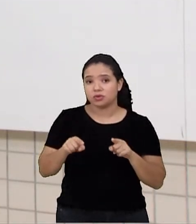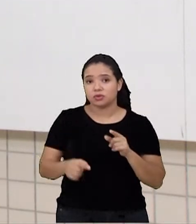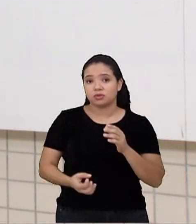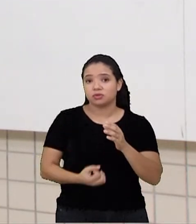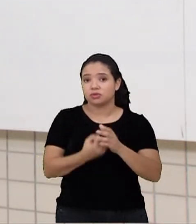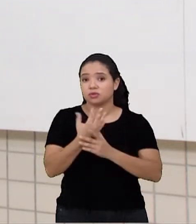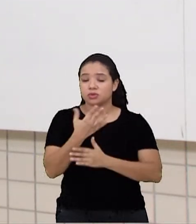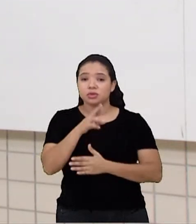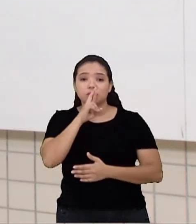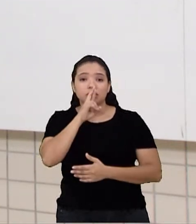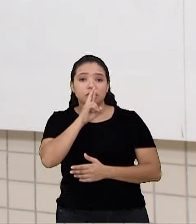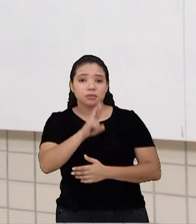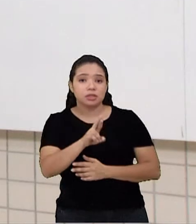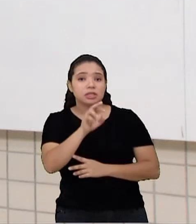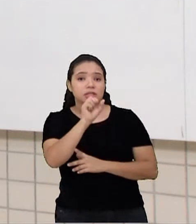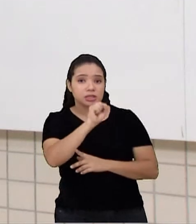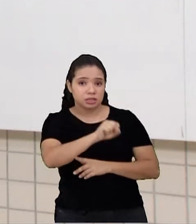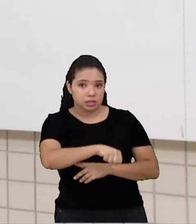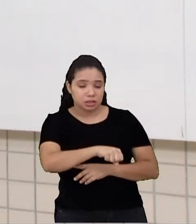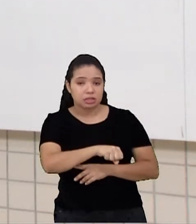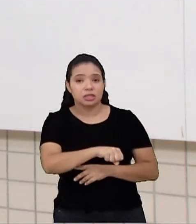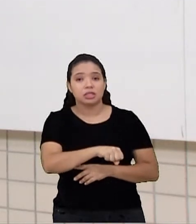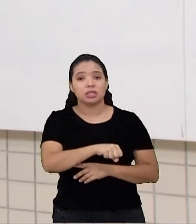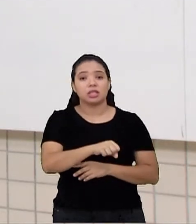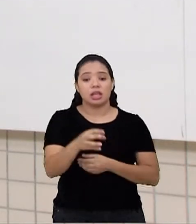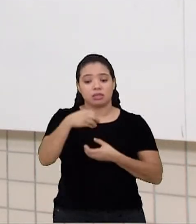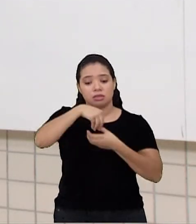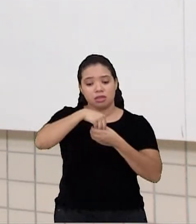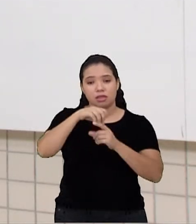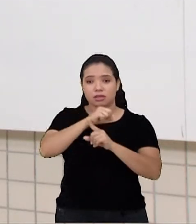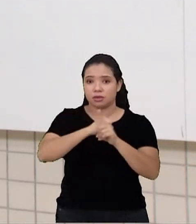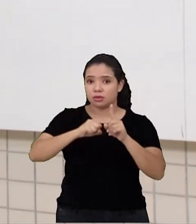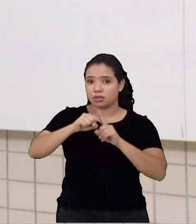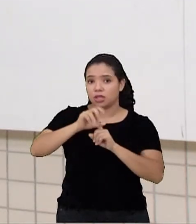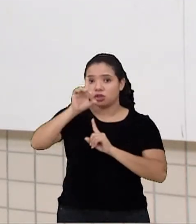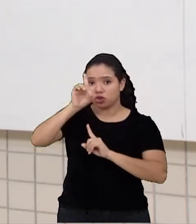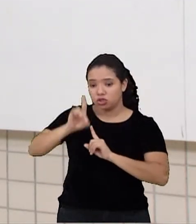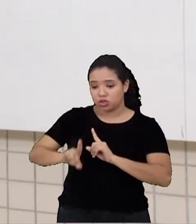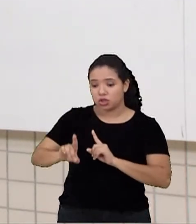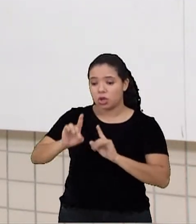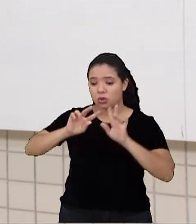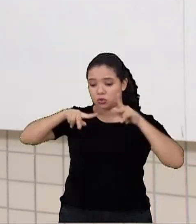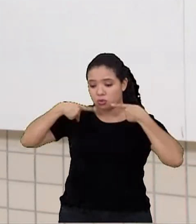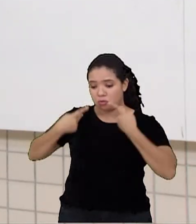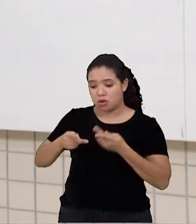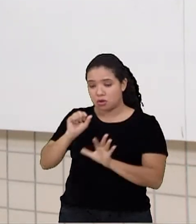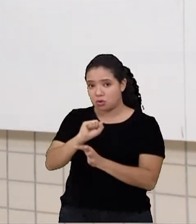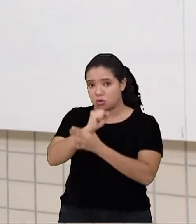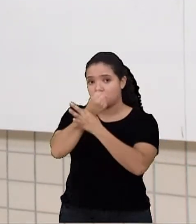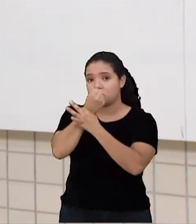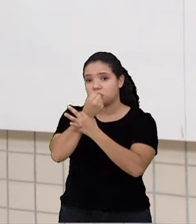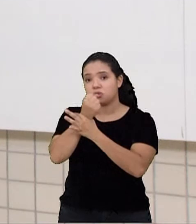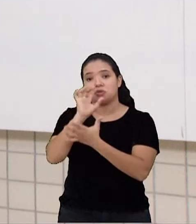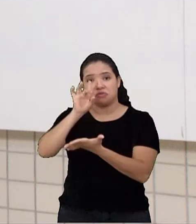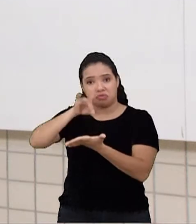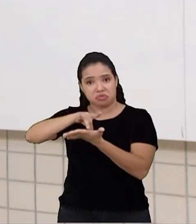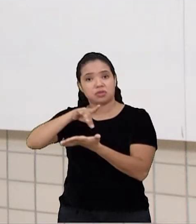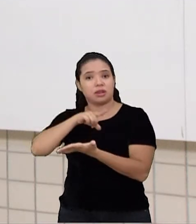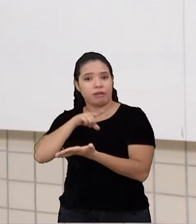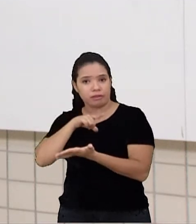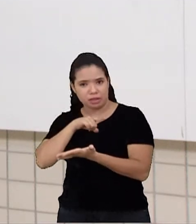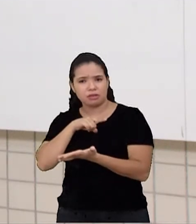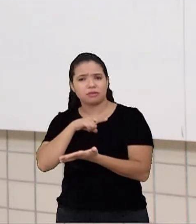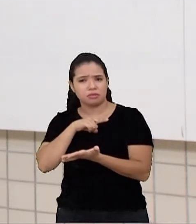parágrafo, respondendo se na nossa sociedade os direitos humanos são garantidos, você tem que observar os